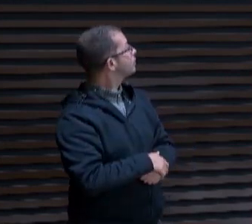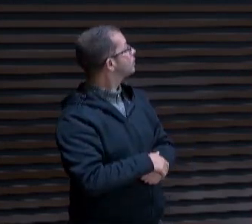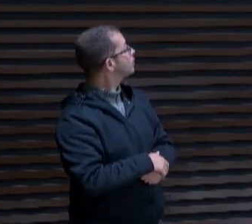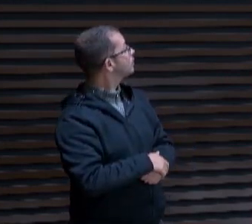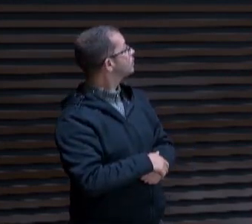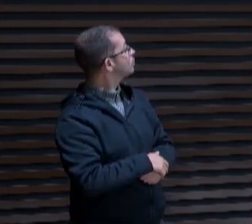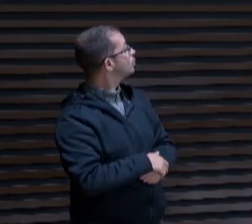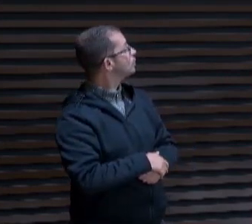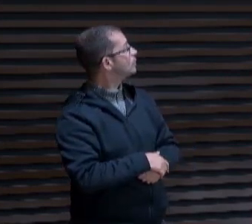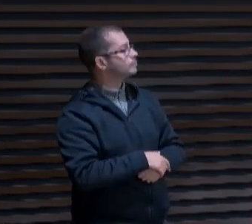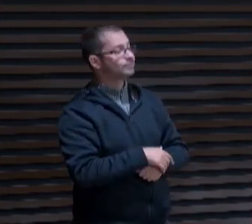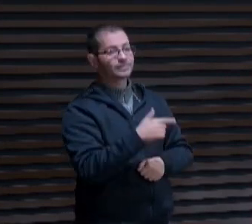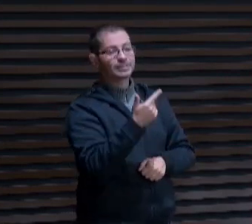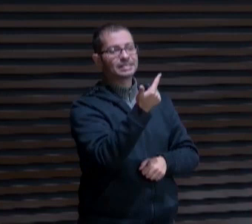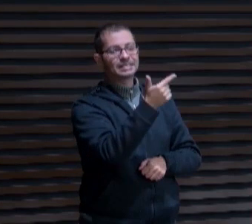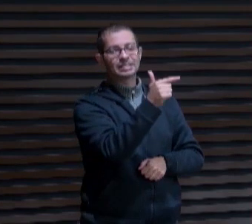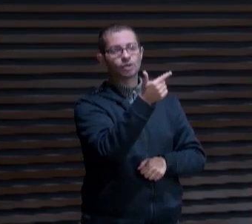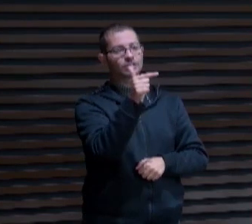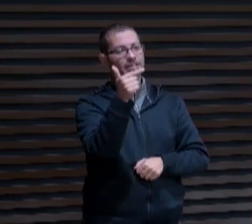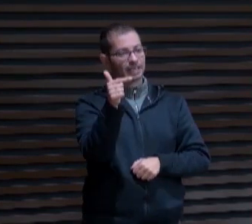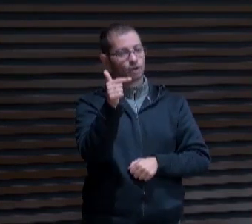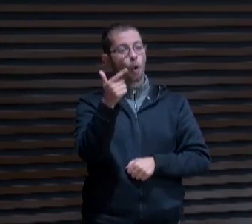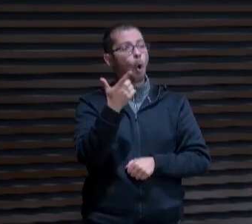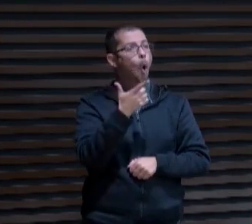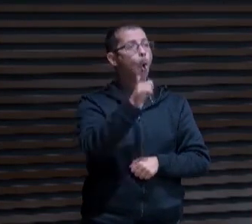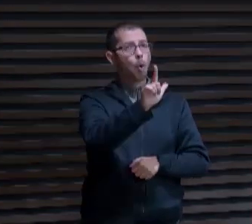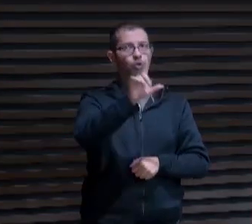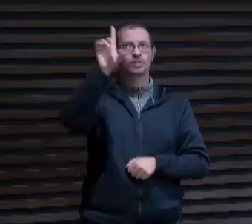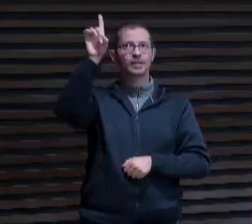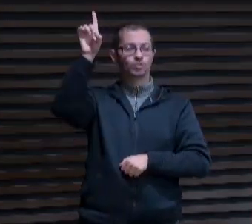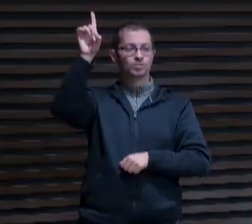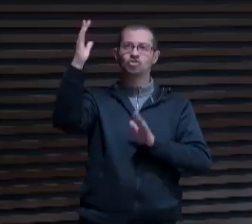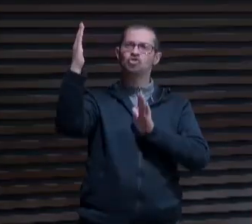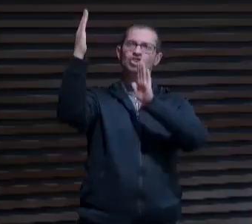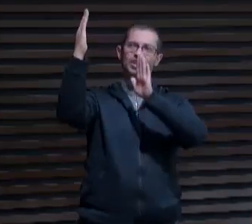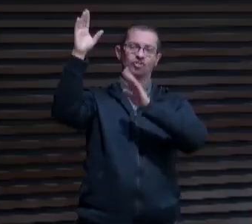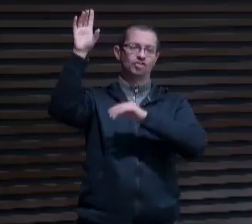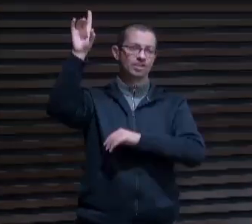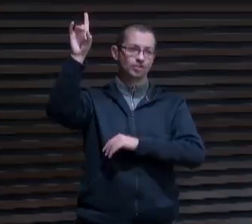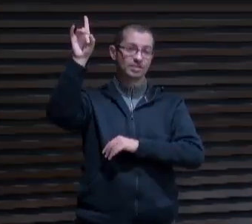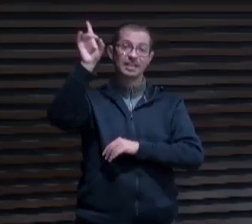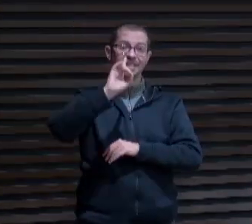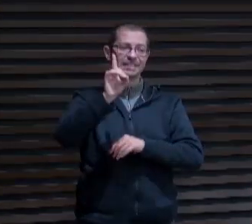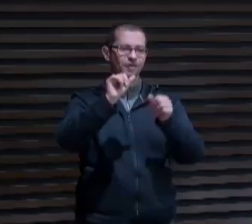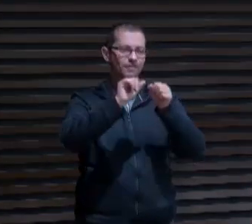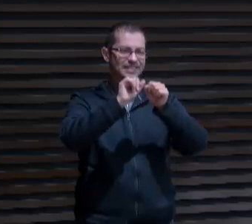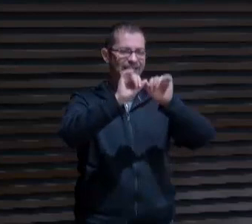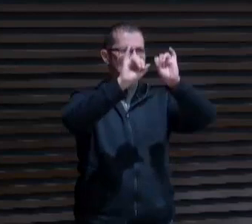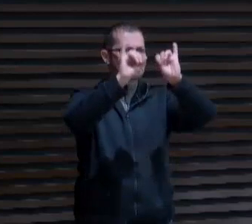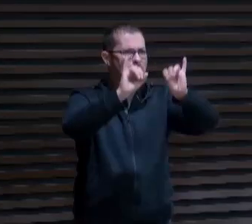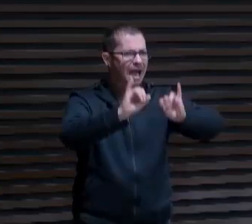Não terás outros deuses diante de mim. Não farás para ti imagem de